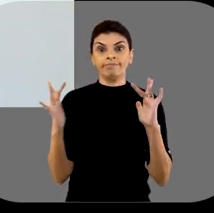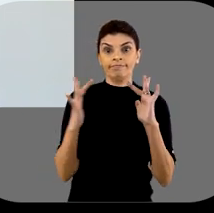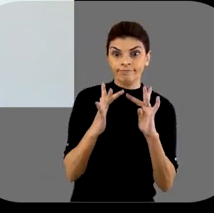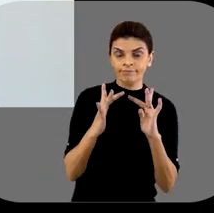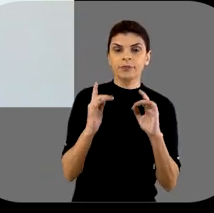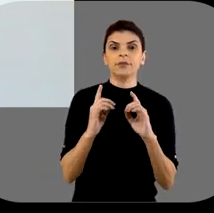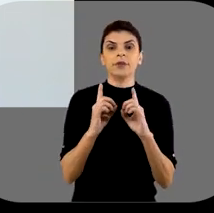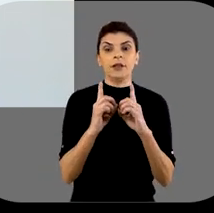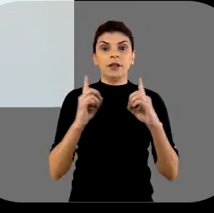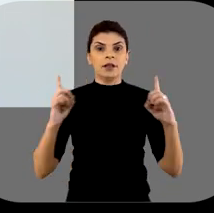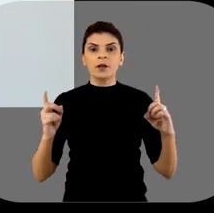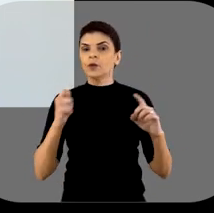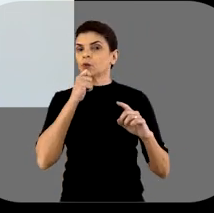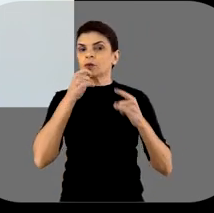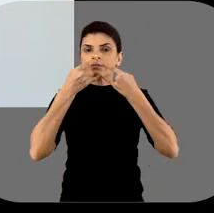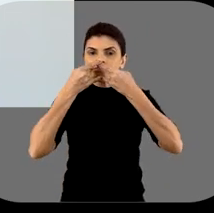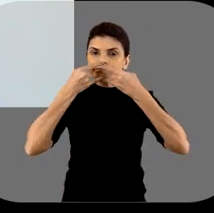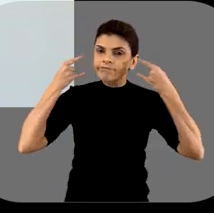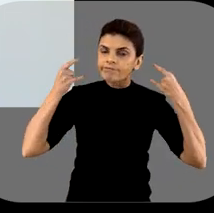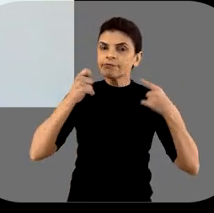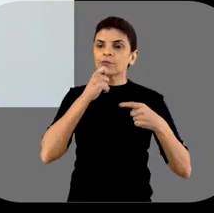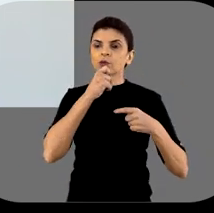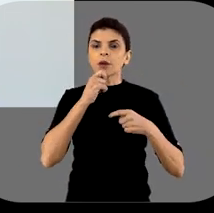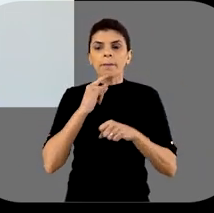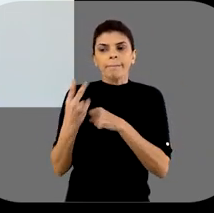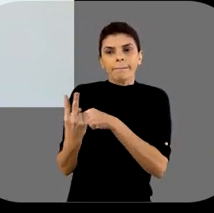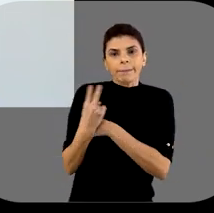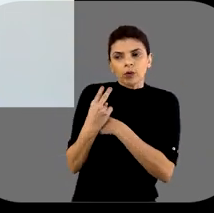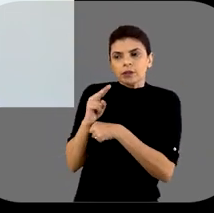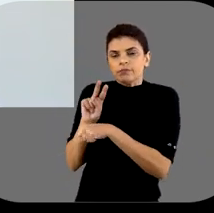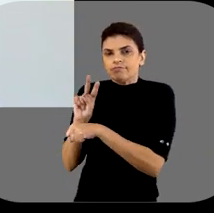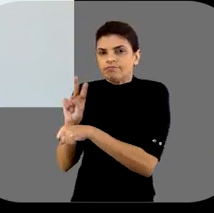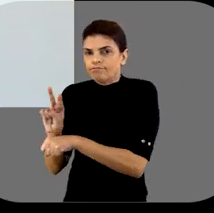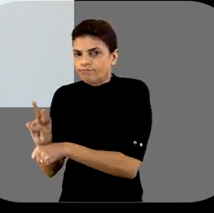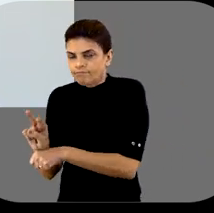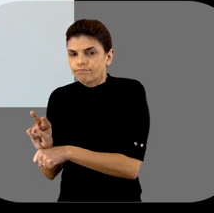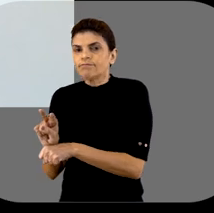direto, com contato direto desprotegido com secreções infecciosas por um